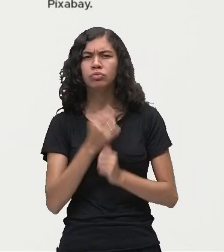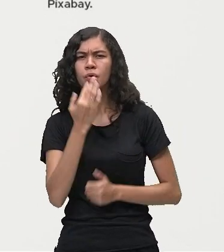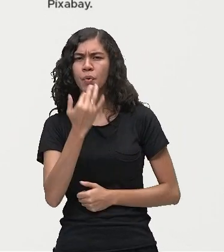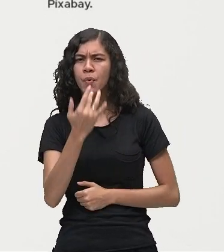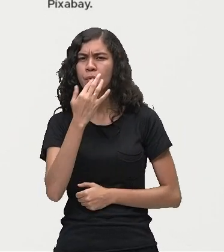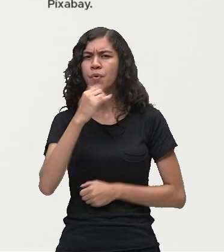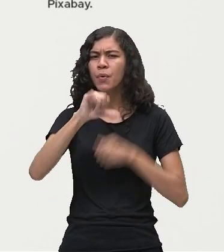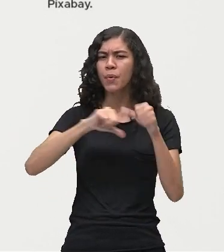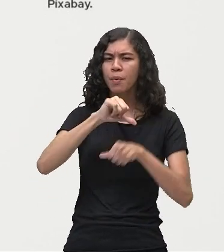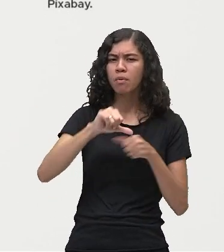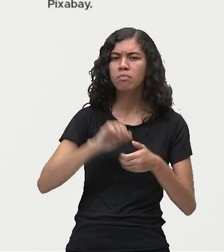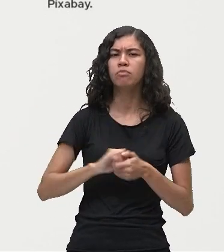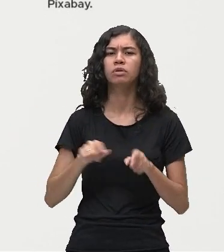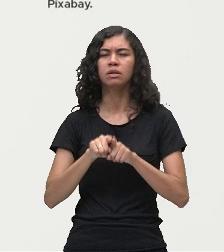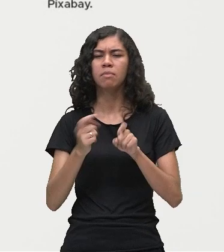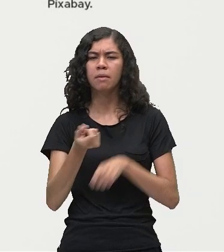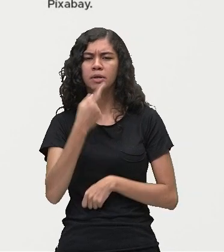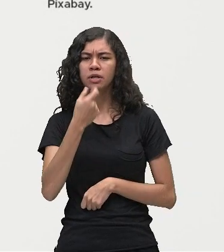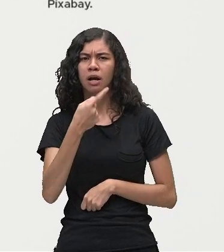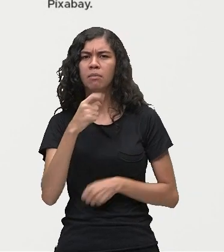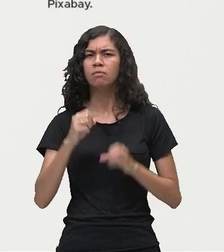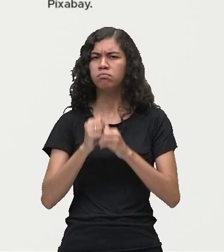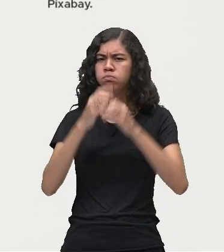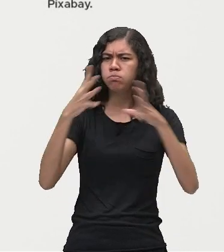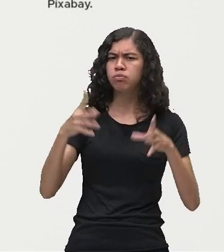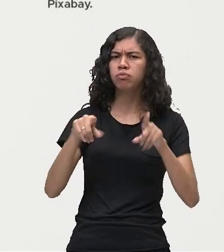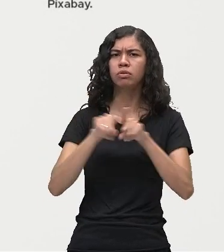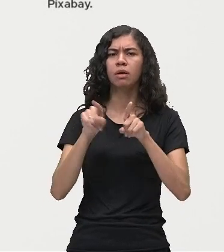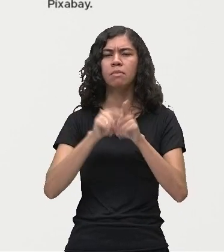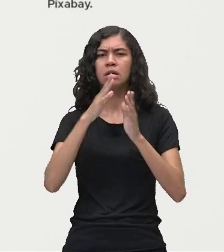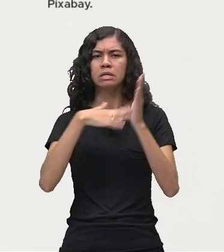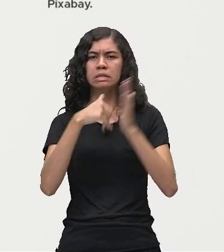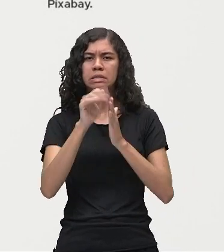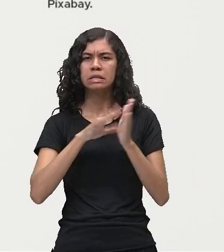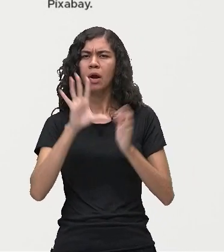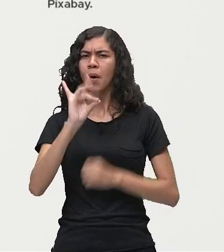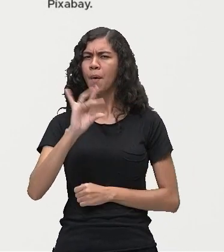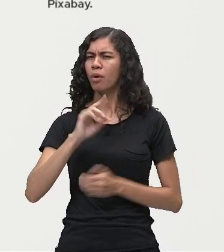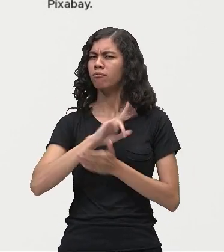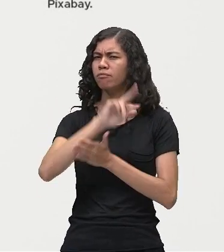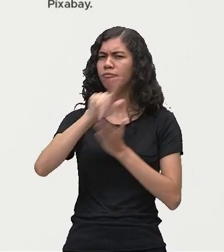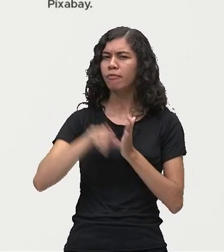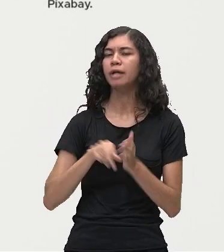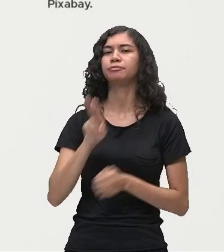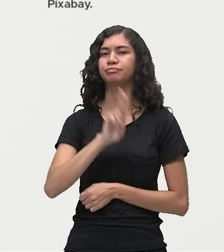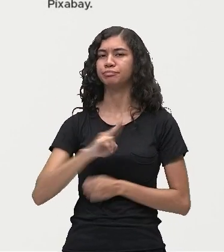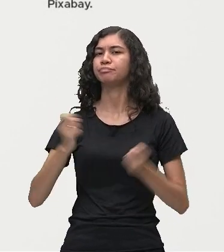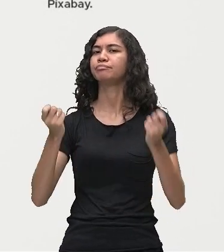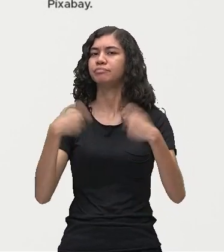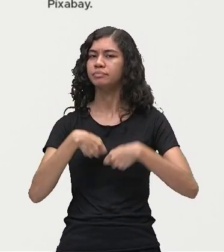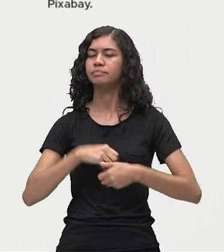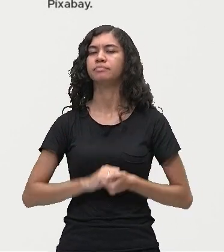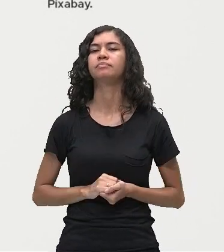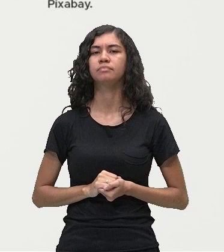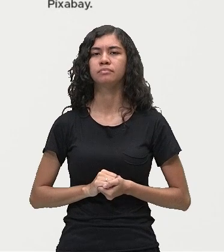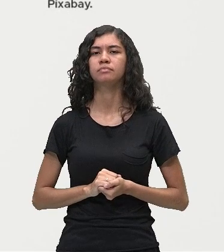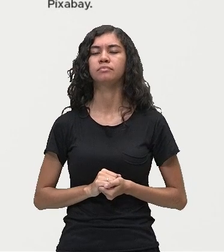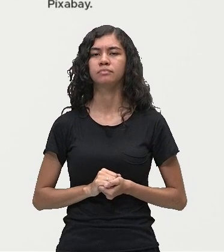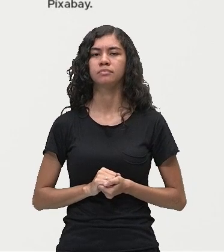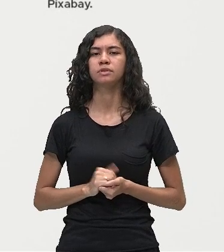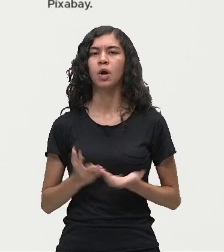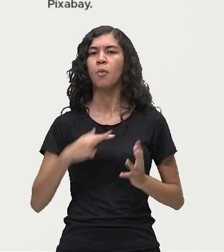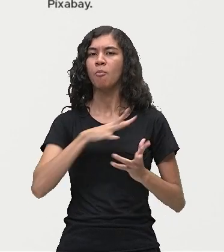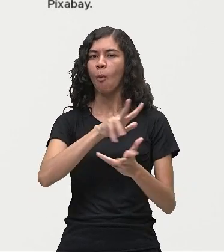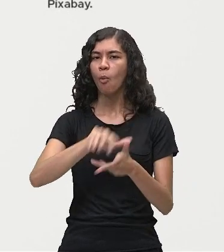inseticida, fertilizante, explosivo, tinta, cola, eita, tudo isso. Olha só como o nosso mundo depende muito